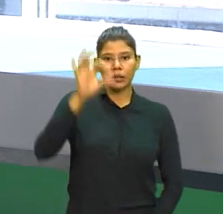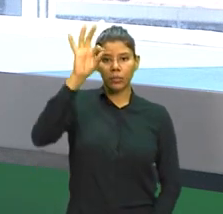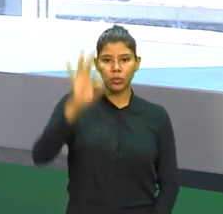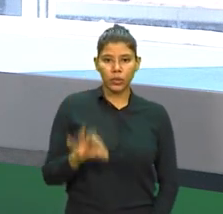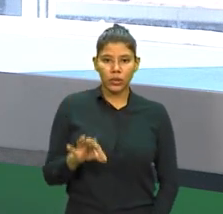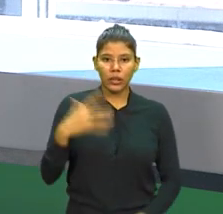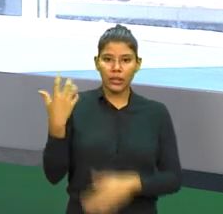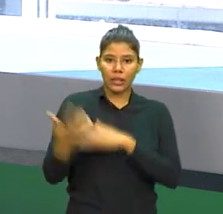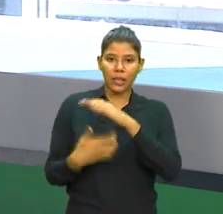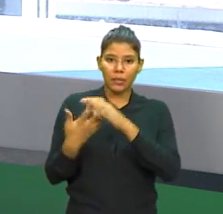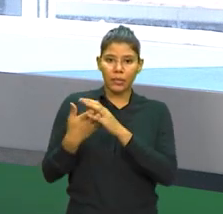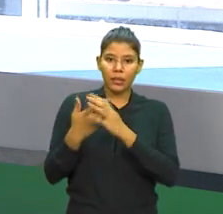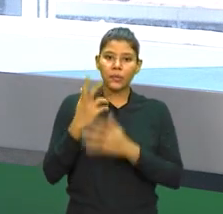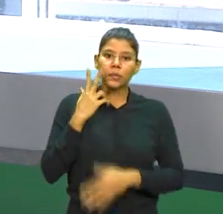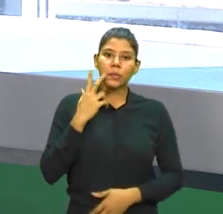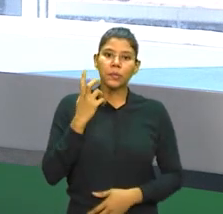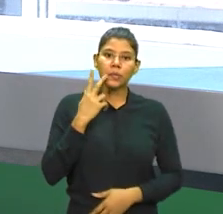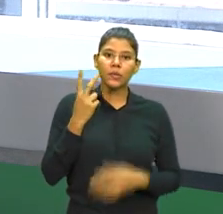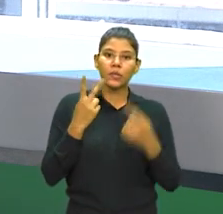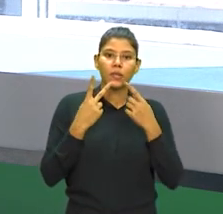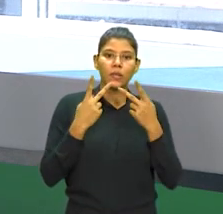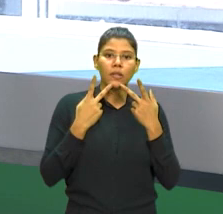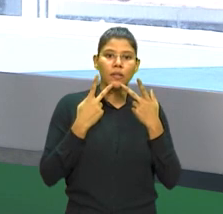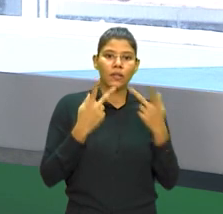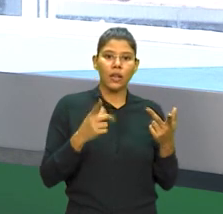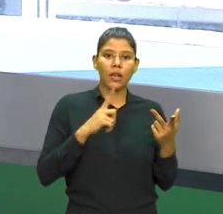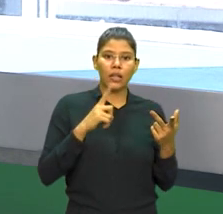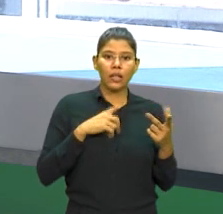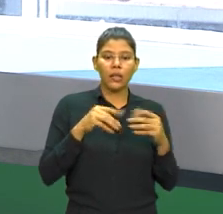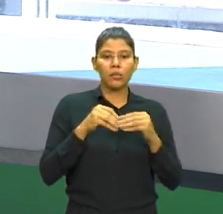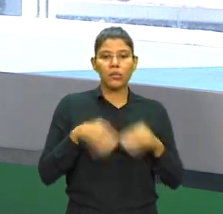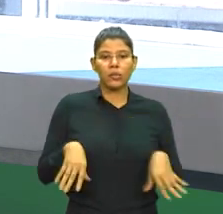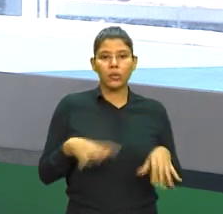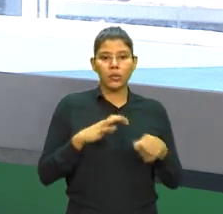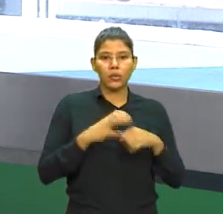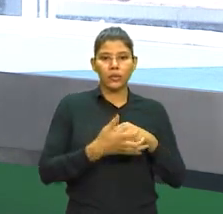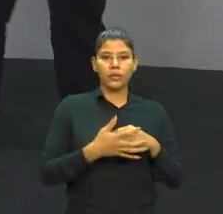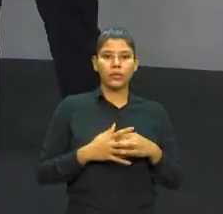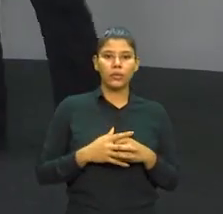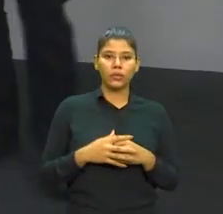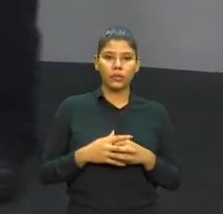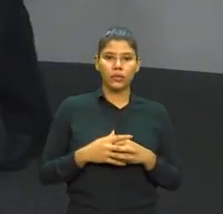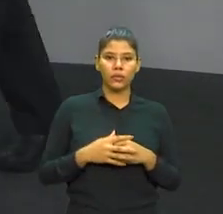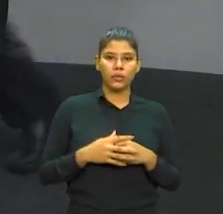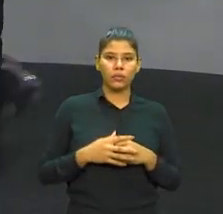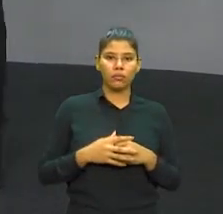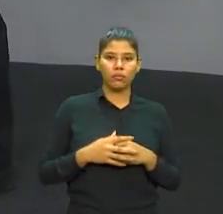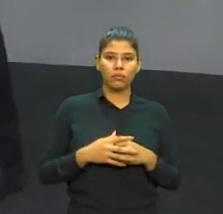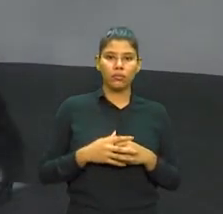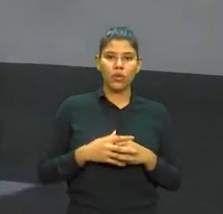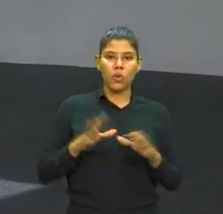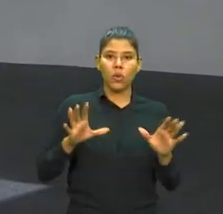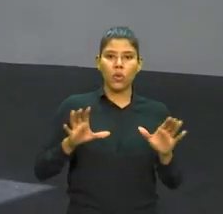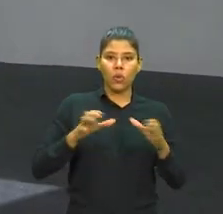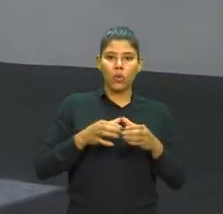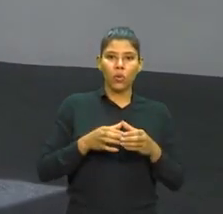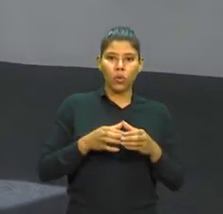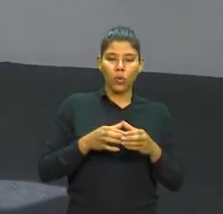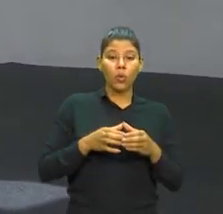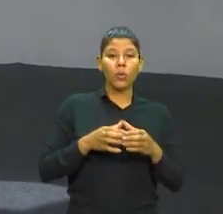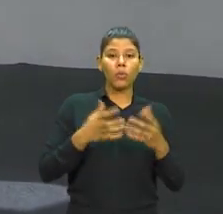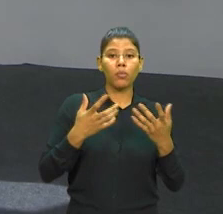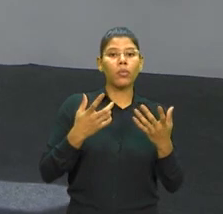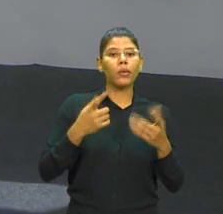empresas do Ceará relatam prejuízos na pandemia e ainda o setor de peças automobilísticas